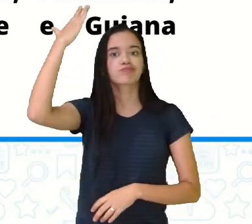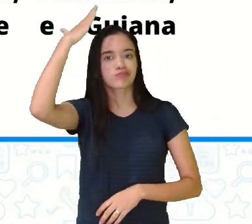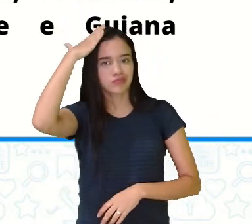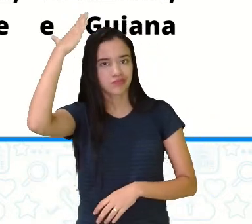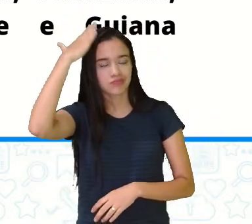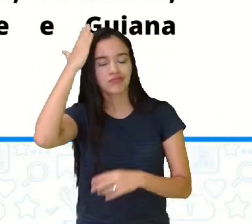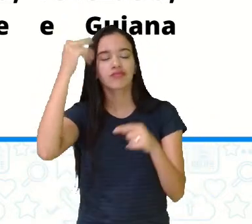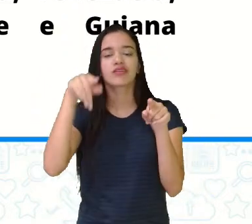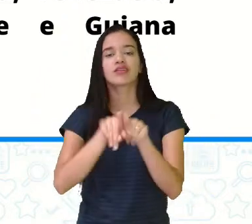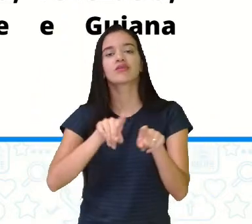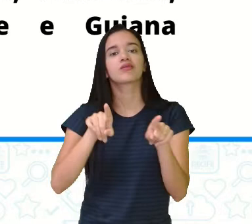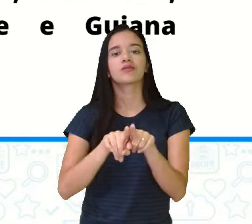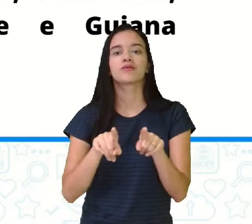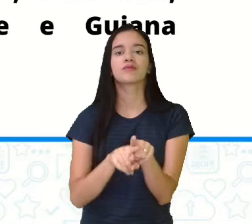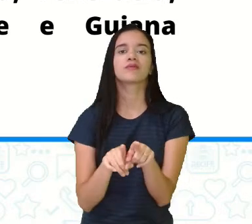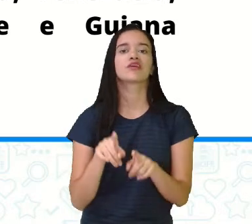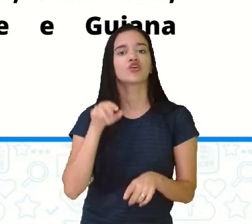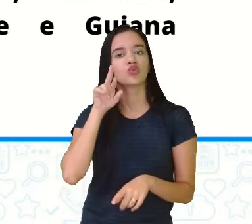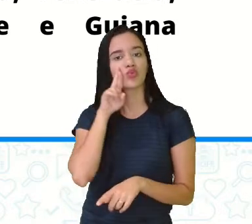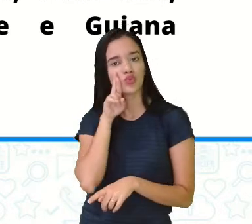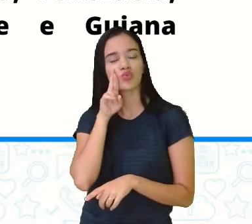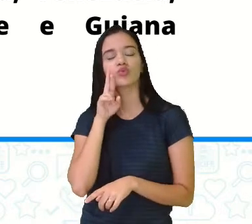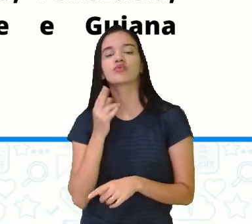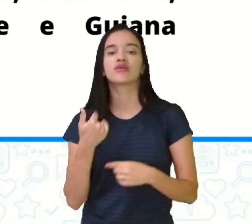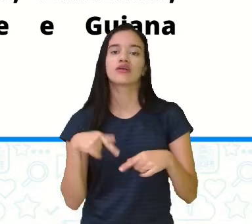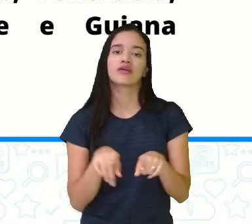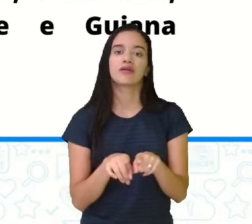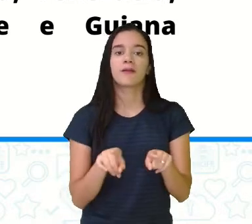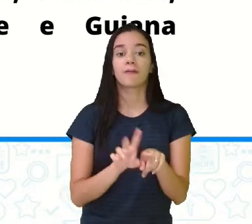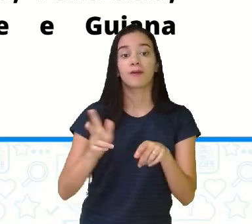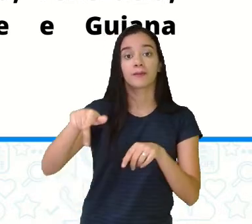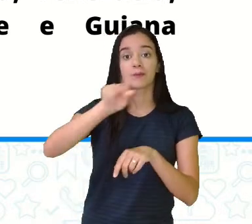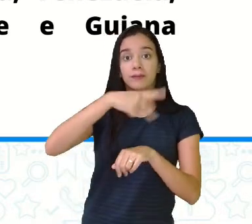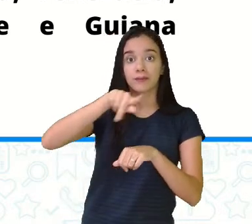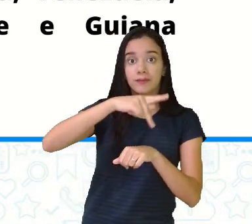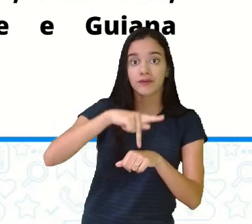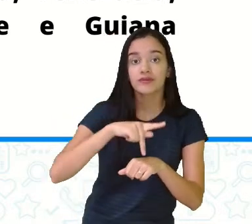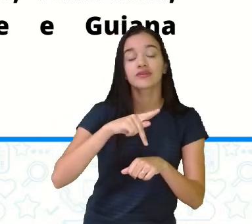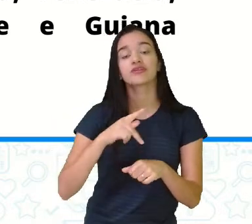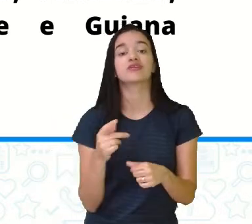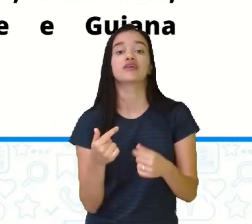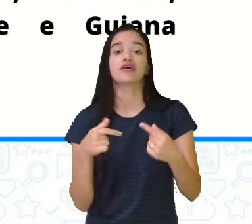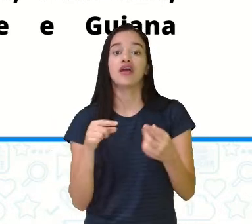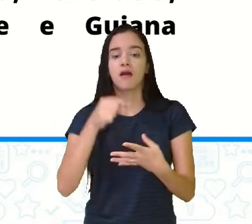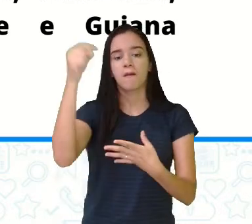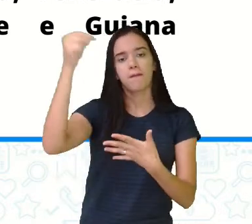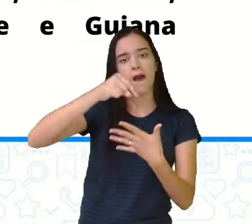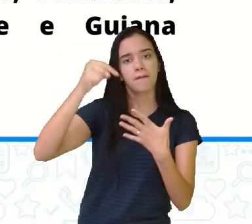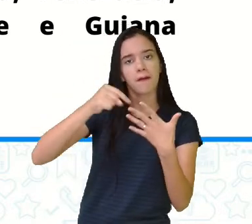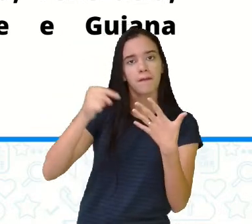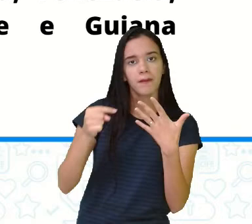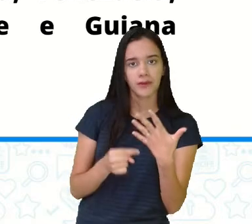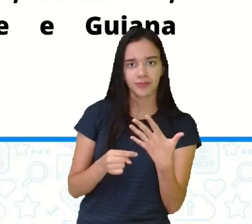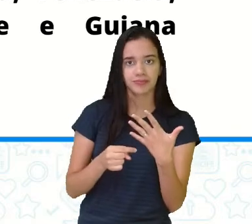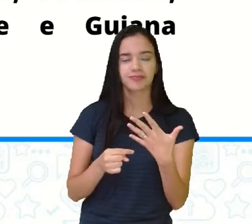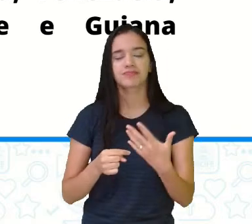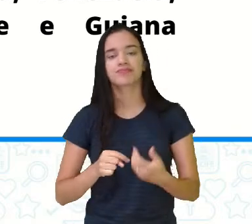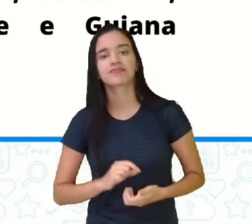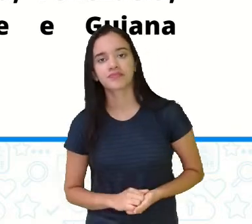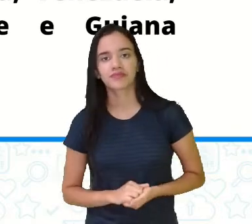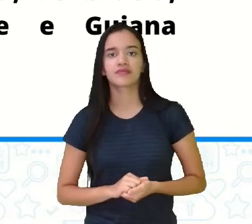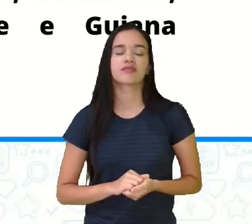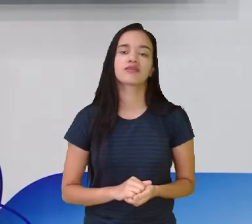menores porções nos países Peru, Colômbia, Venezuela, Equador, Bolívia, Guiana, Suriname e Guiana